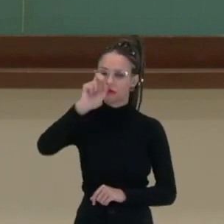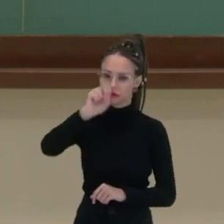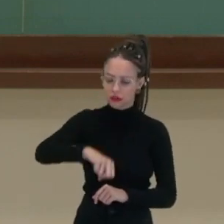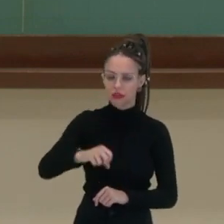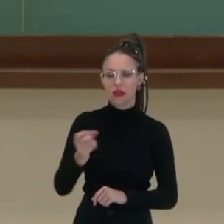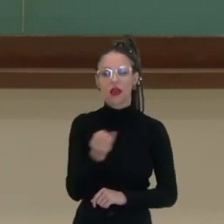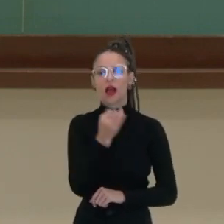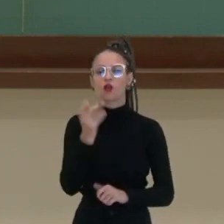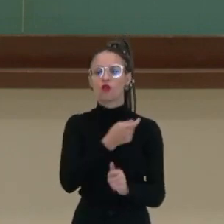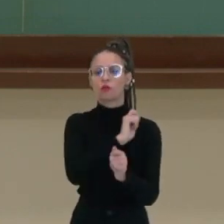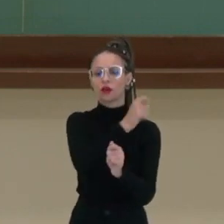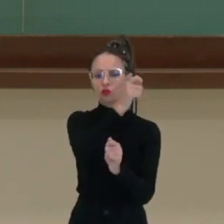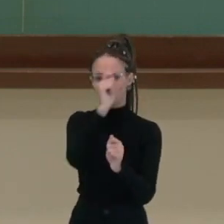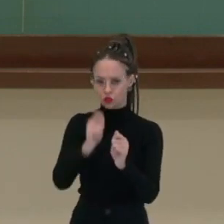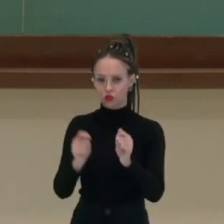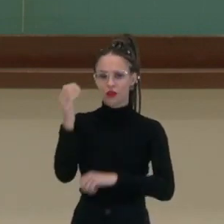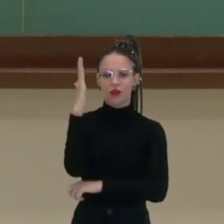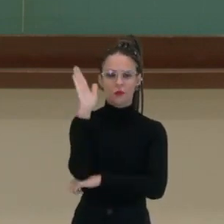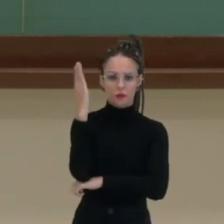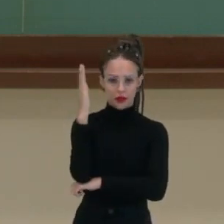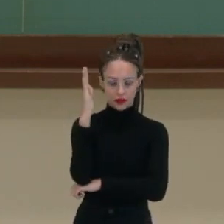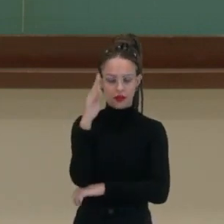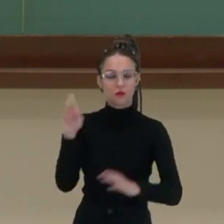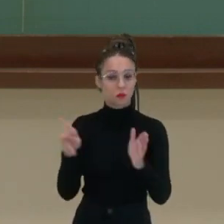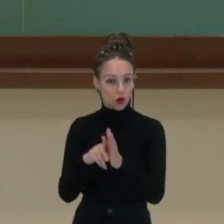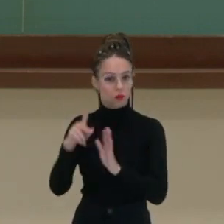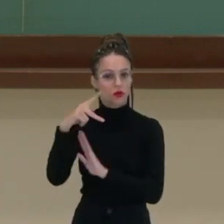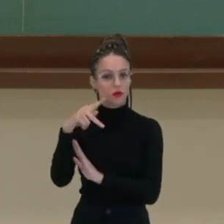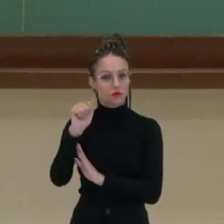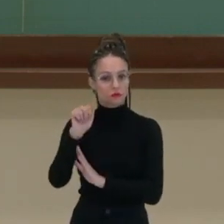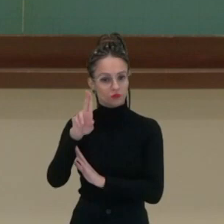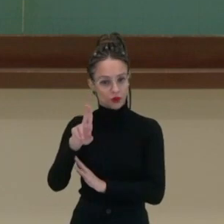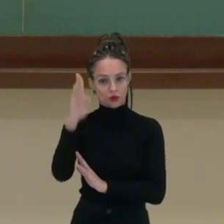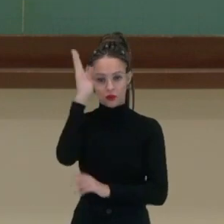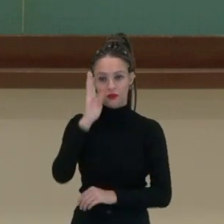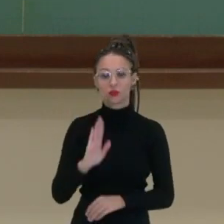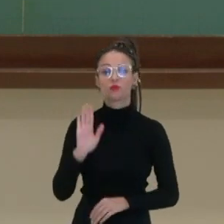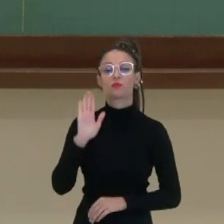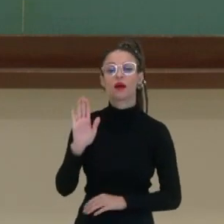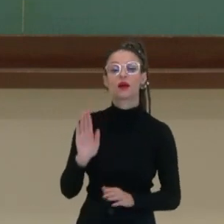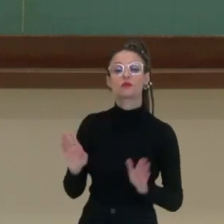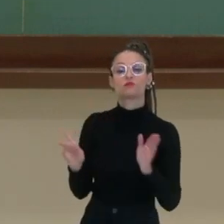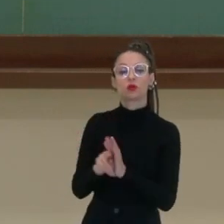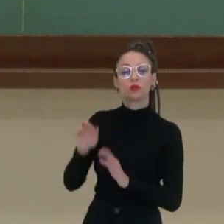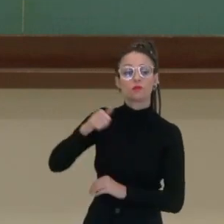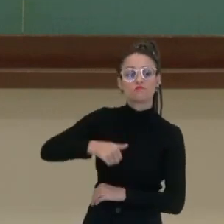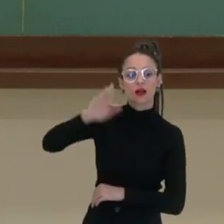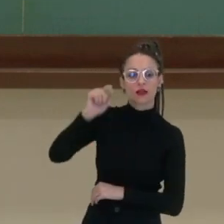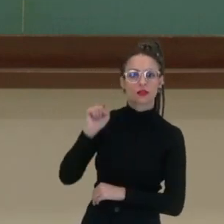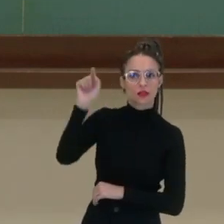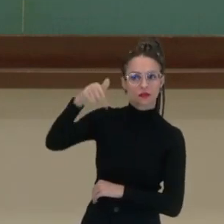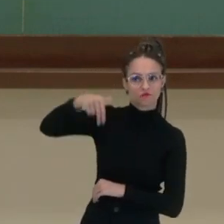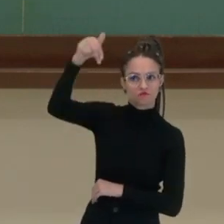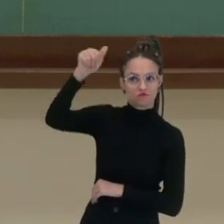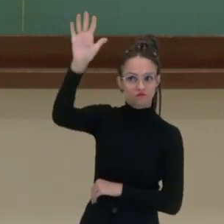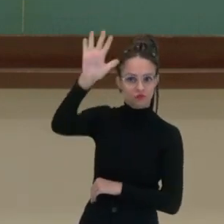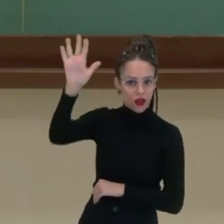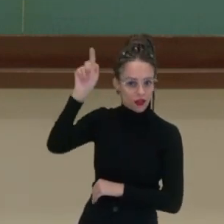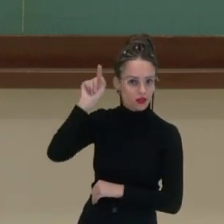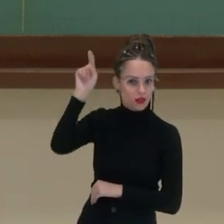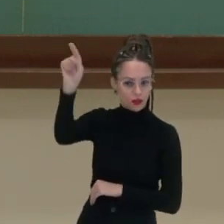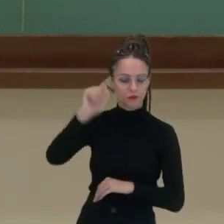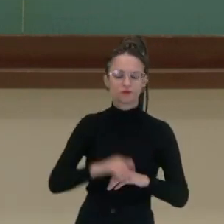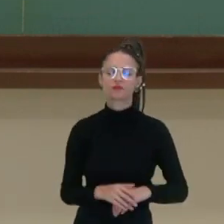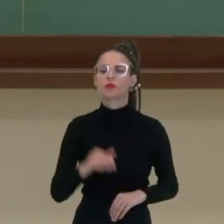algumas esculturas feitas em madeira, com pau-brasil, mas eles vêm lá mais da região nordeste, daí a matéria-prima.